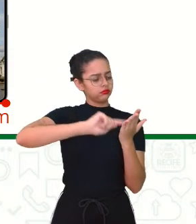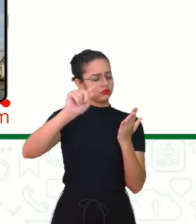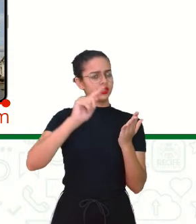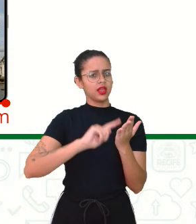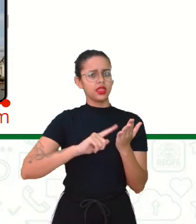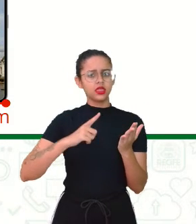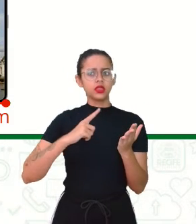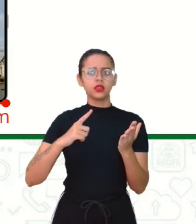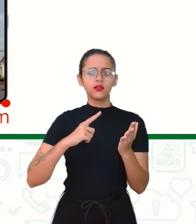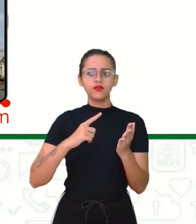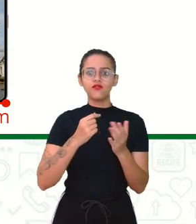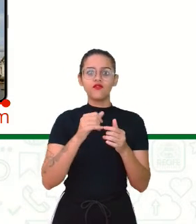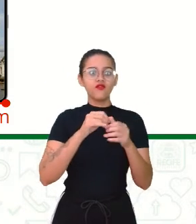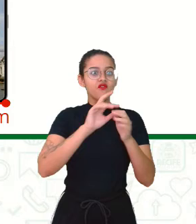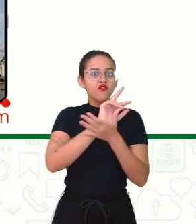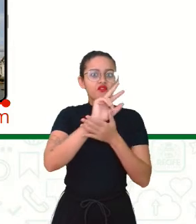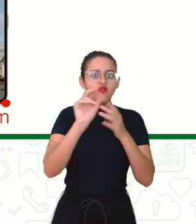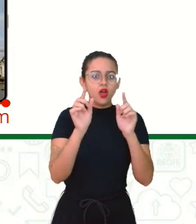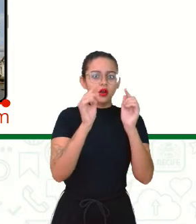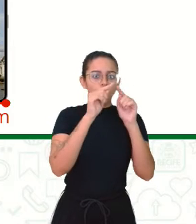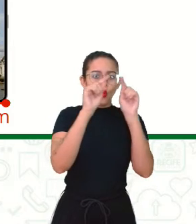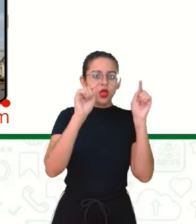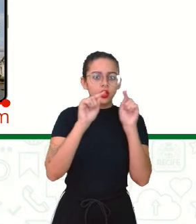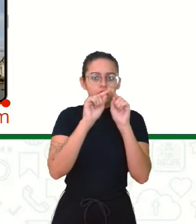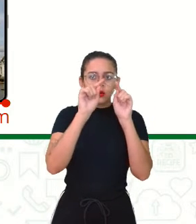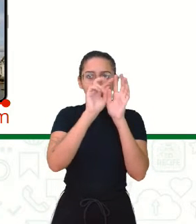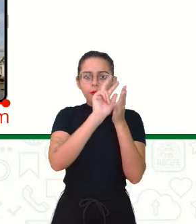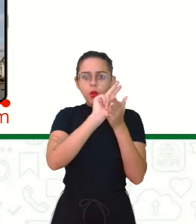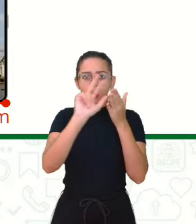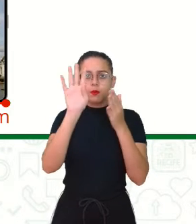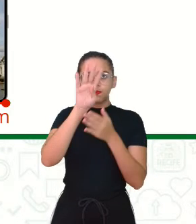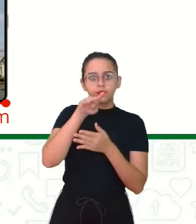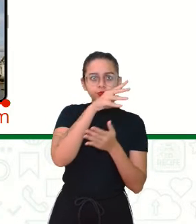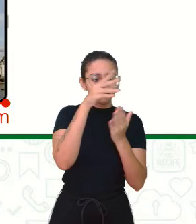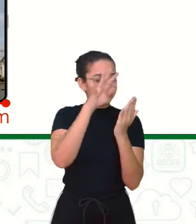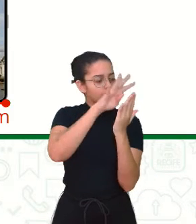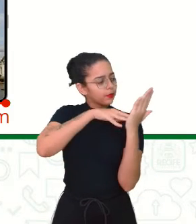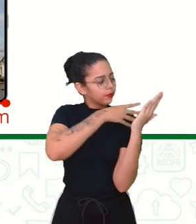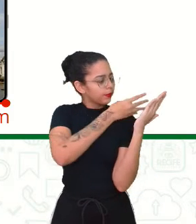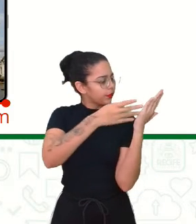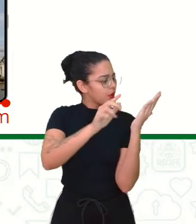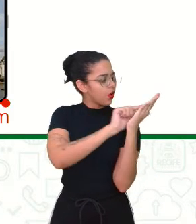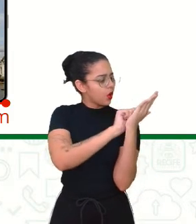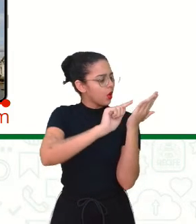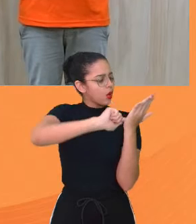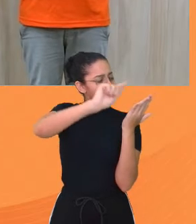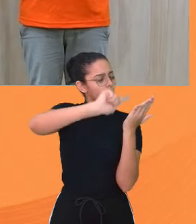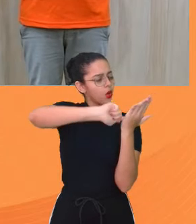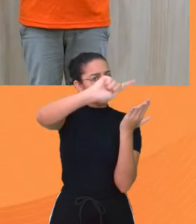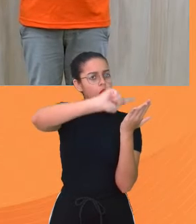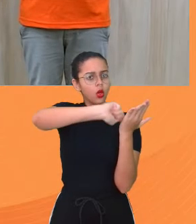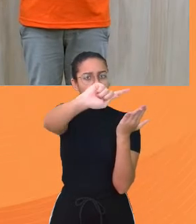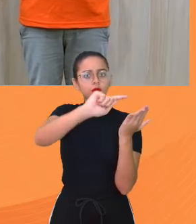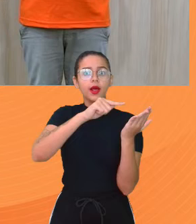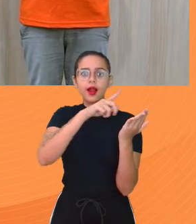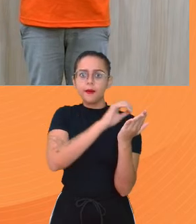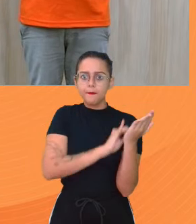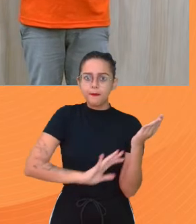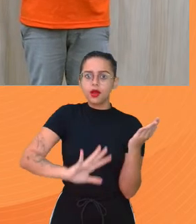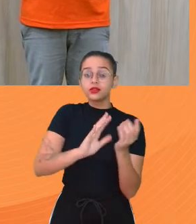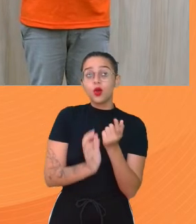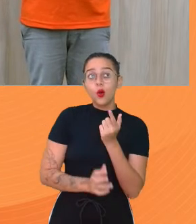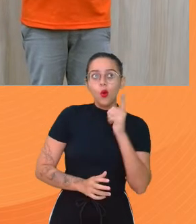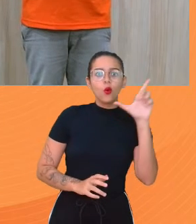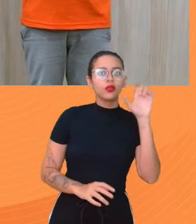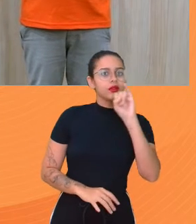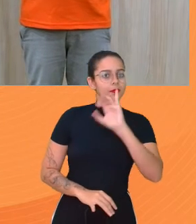do teu celular, ficam várias fotos, uma enfileirada, né? Uma junto da outra, filinhas de fotos. E aquelas imagens são